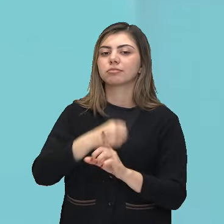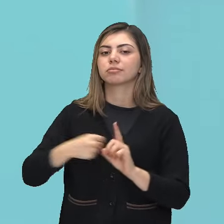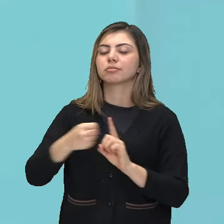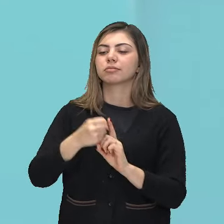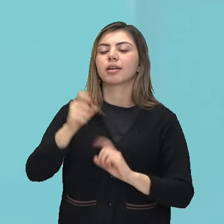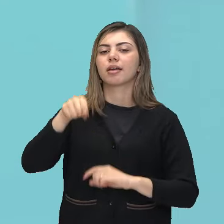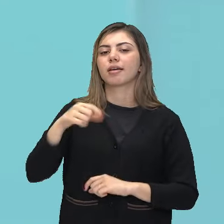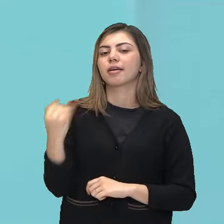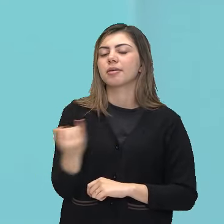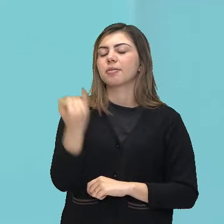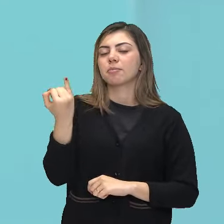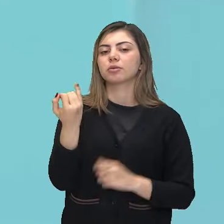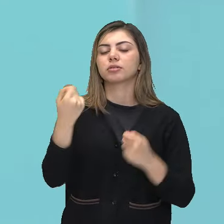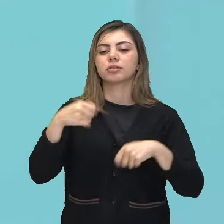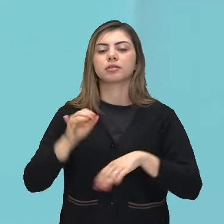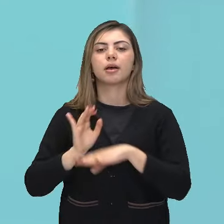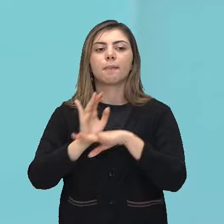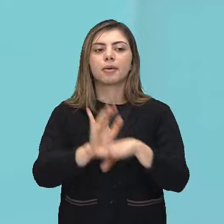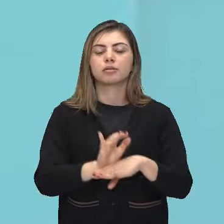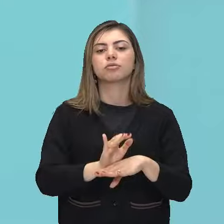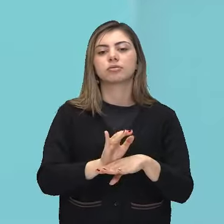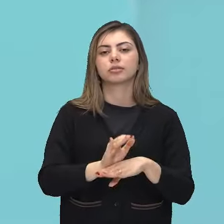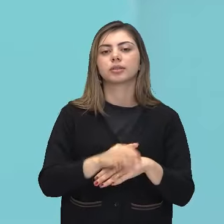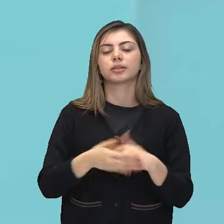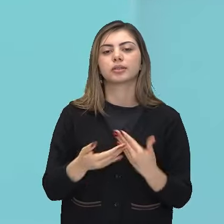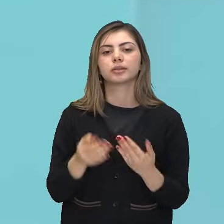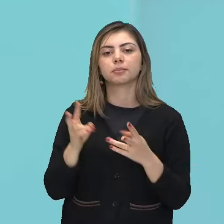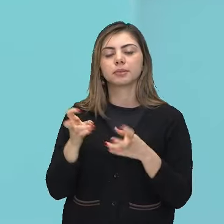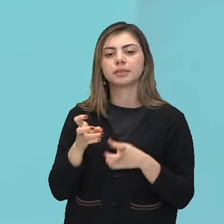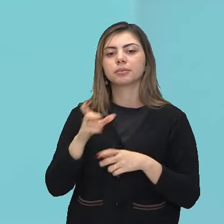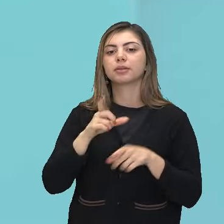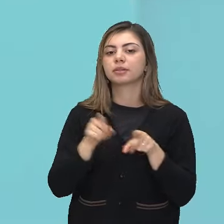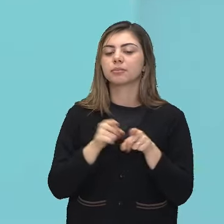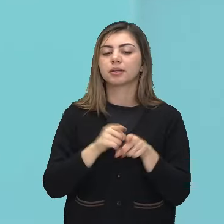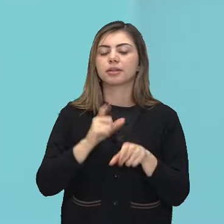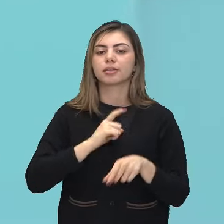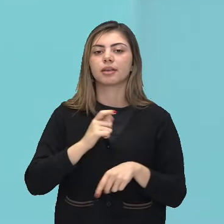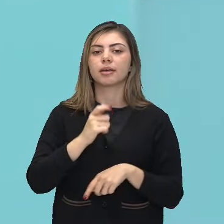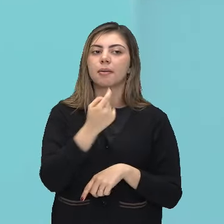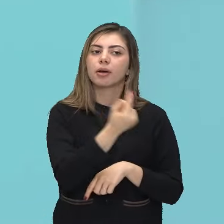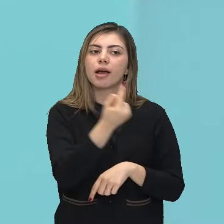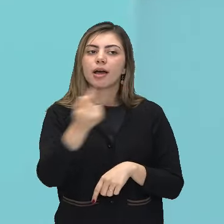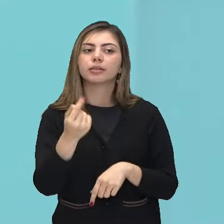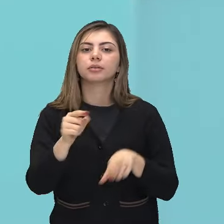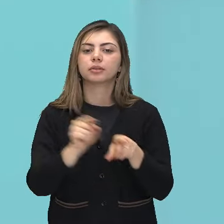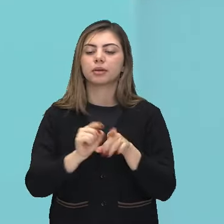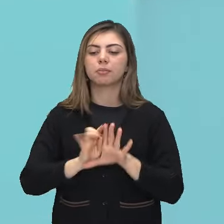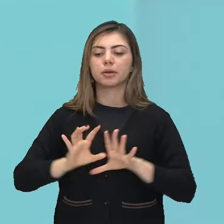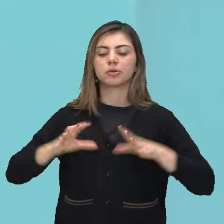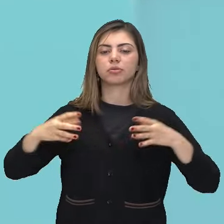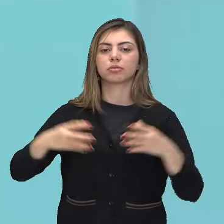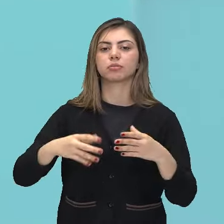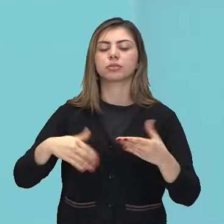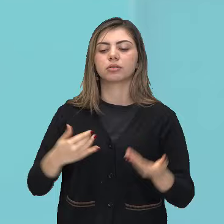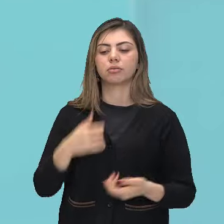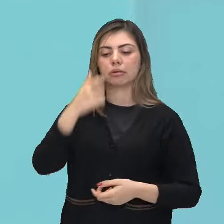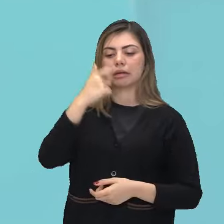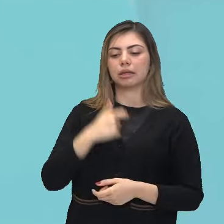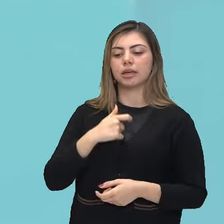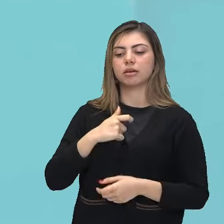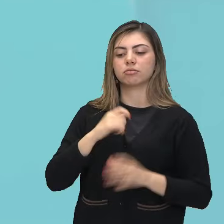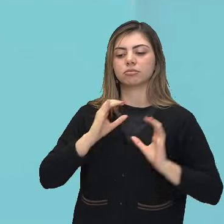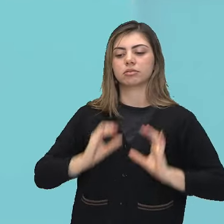melhorar essa problemática sempre partindo desse individual também para o geral então Eh eu como cidadão preciso